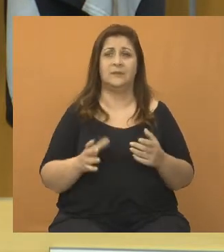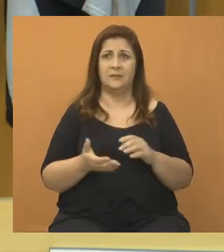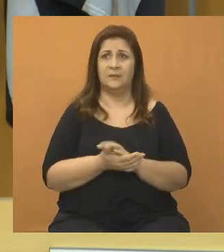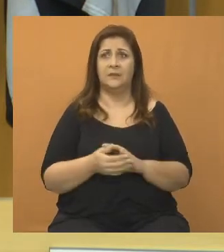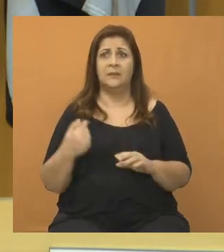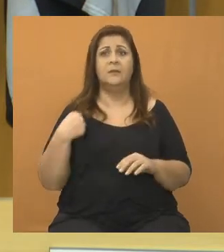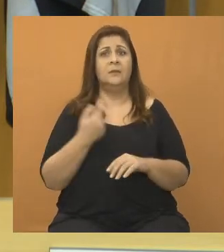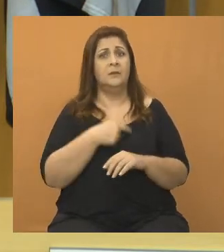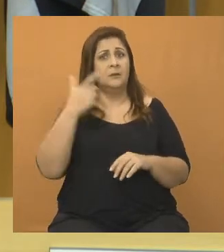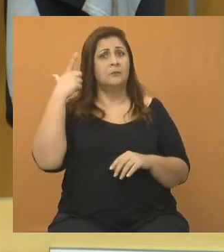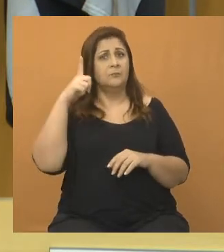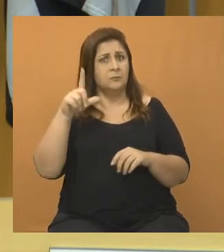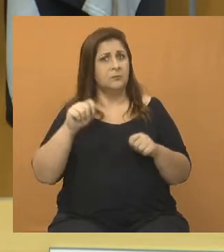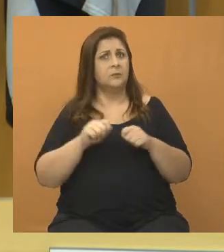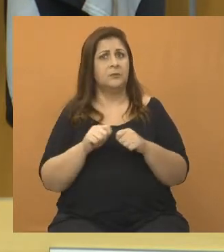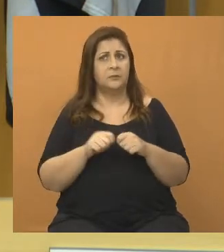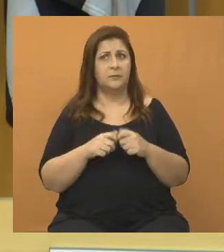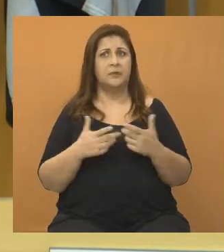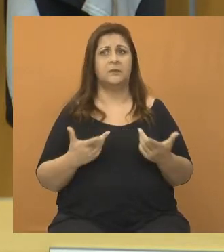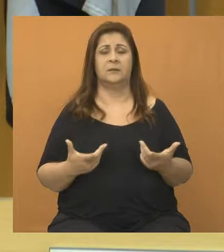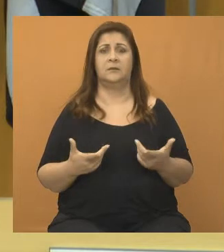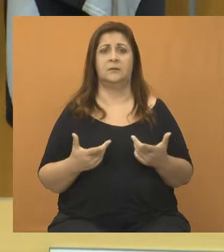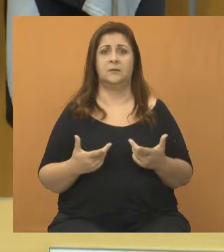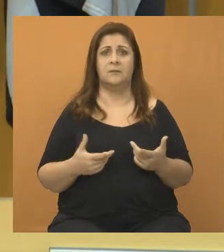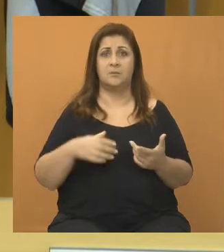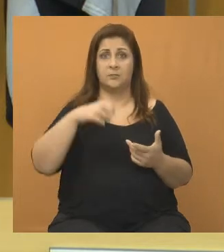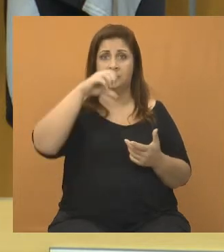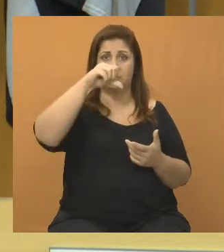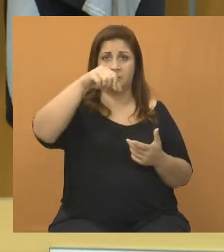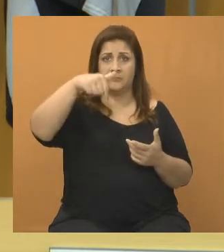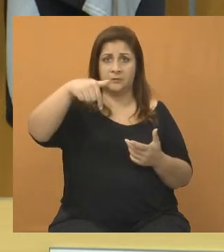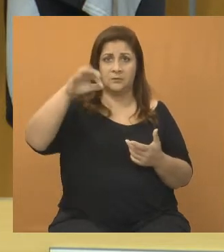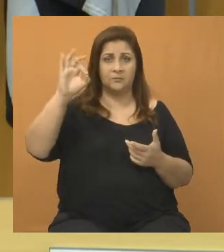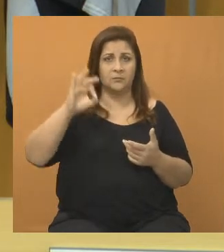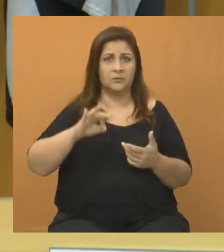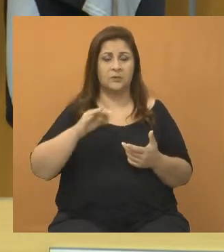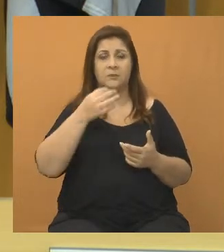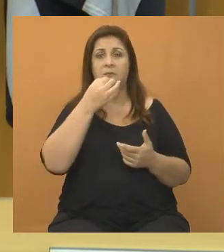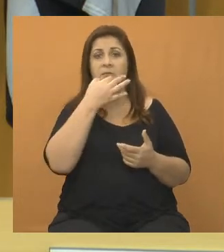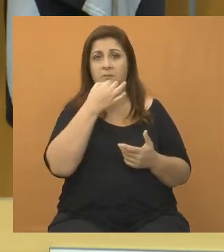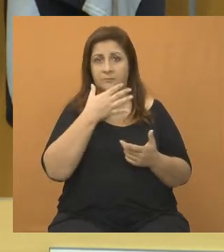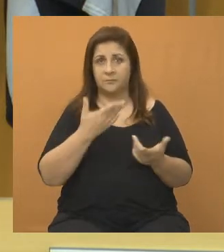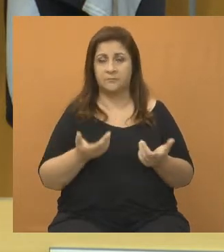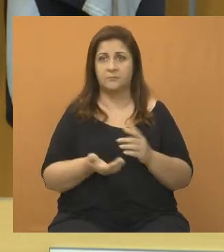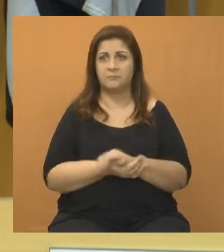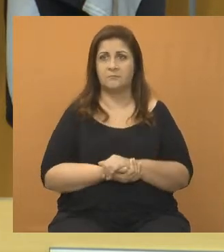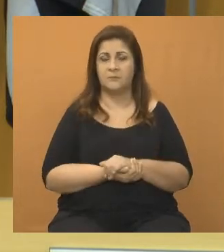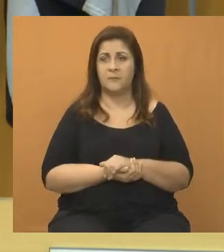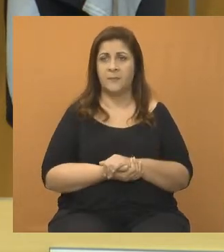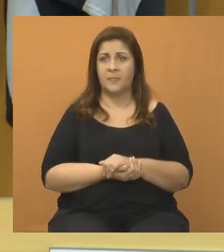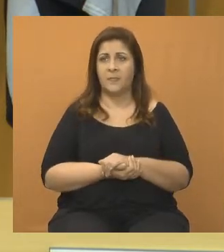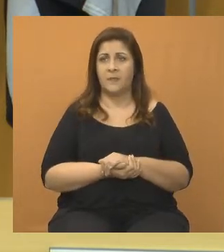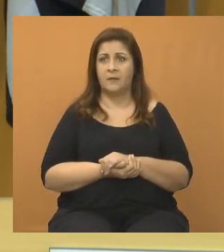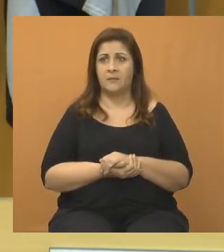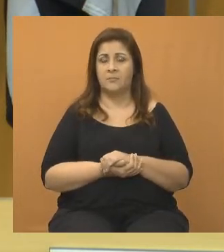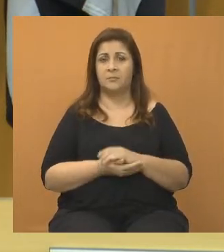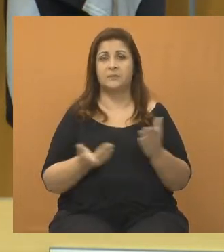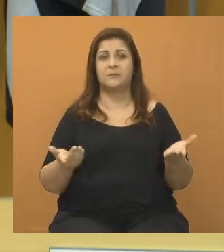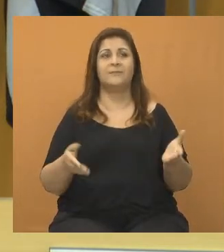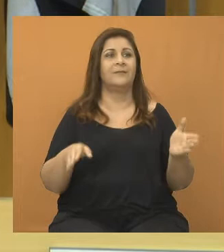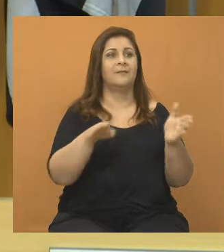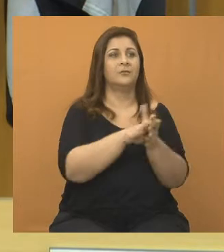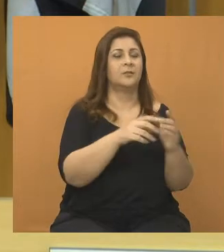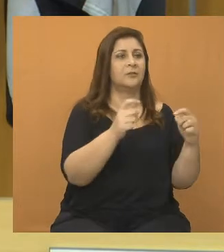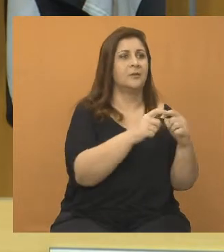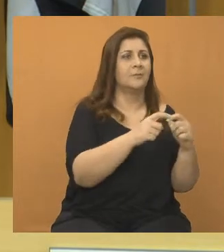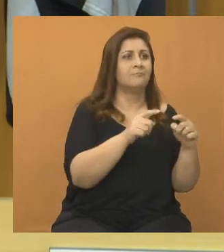né? Recentemente a gente conseguiu bater em 97% de estoque de remédio, né? Não adianta nada, você vai passar no médico, você chega,